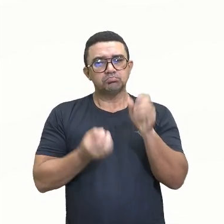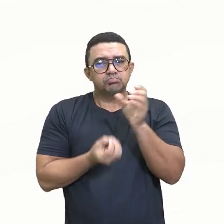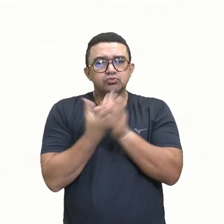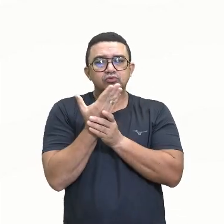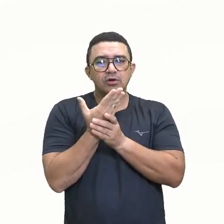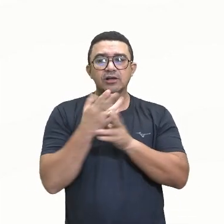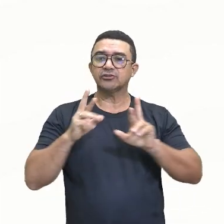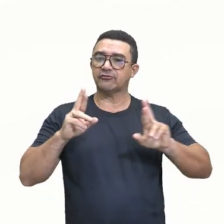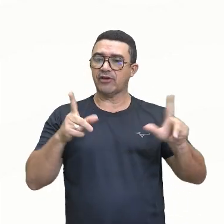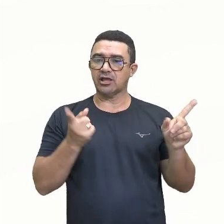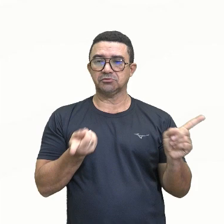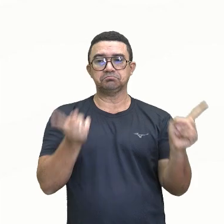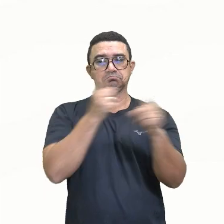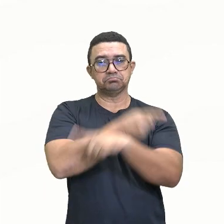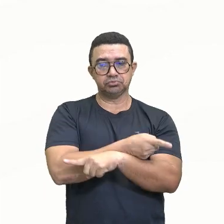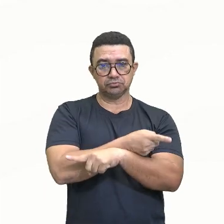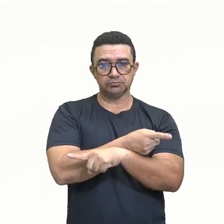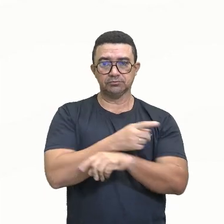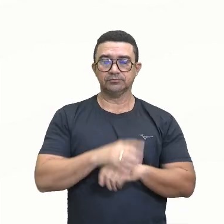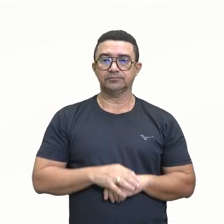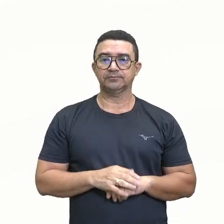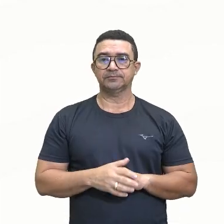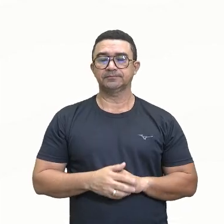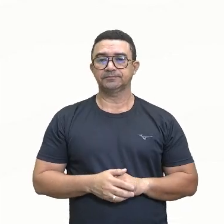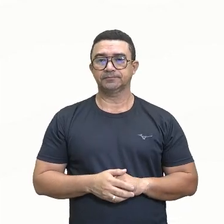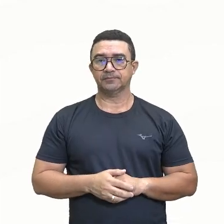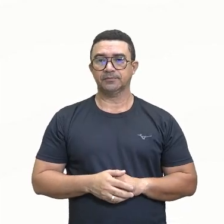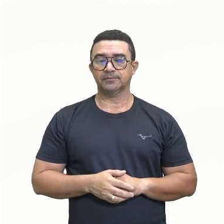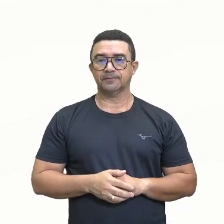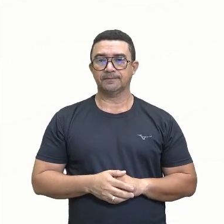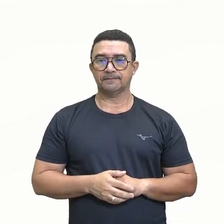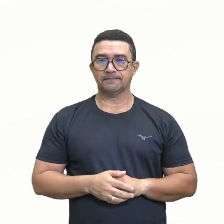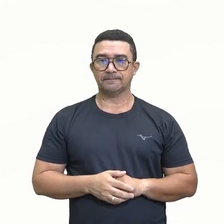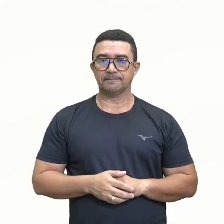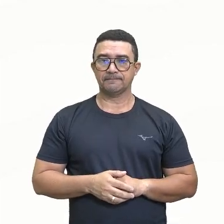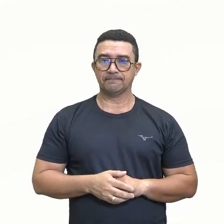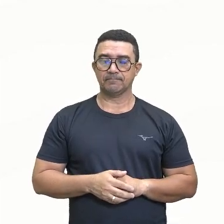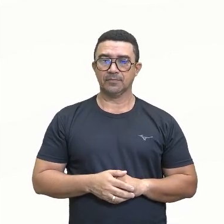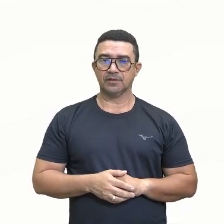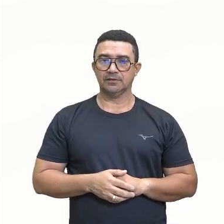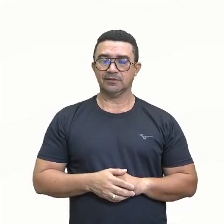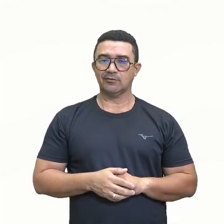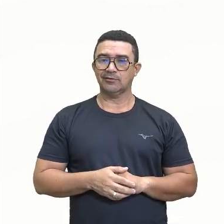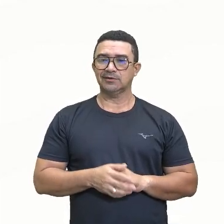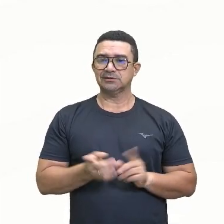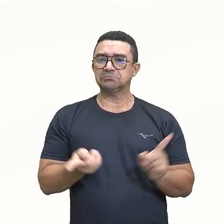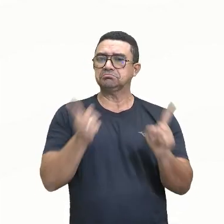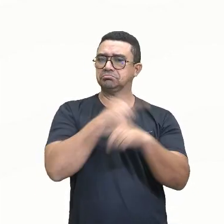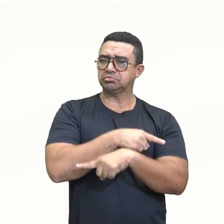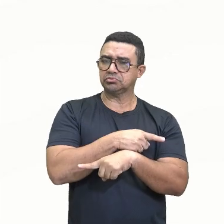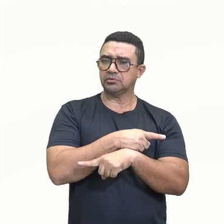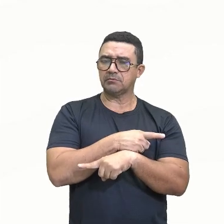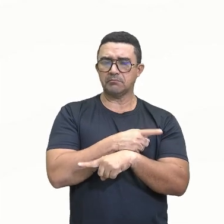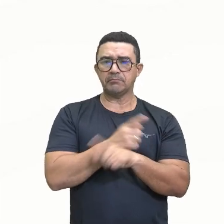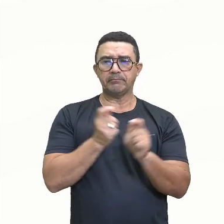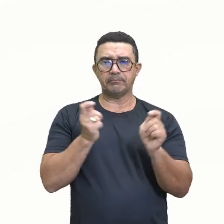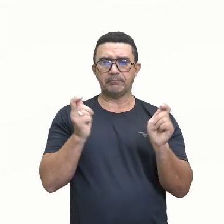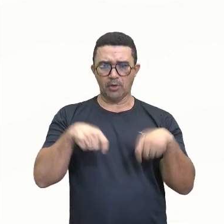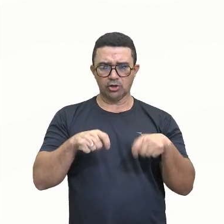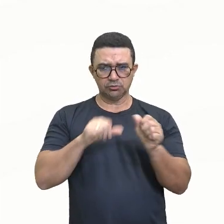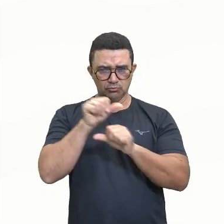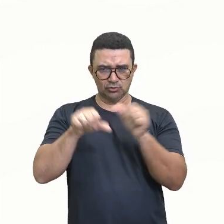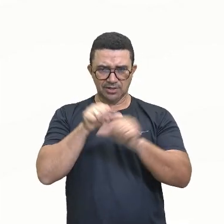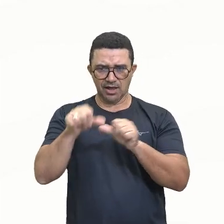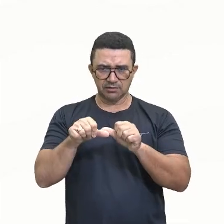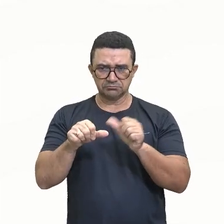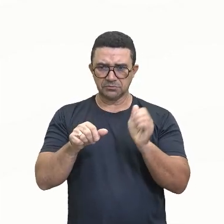Pode vir 1 menos Q elevado a N e 1 menos Q. Isso vai alterar alguma coisa, professora? Não. E esse sinal